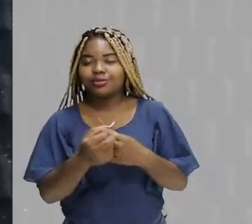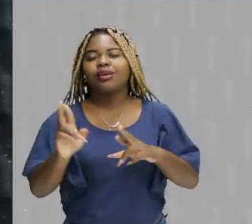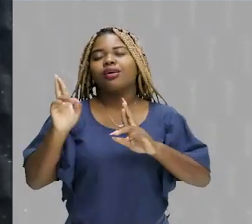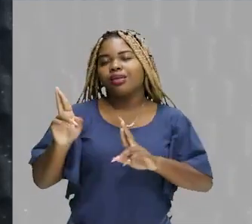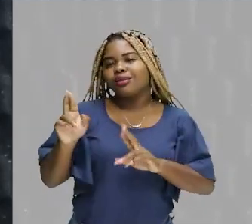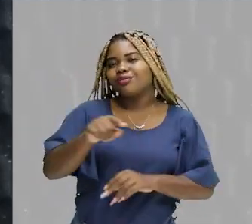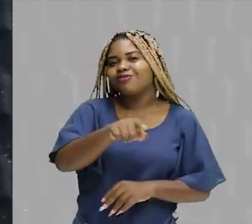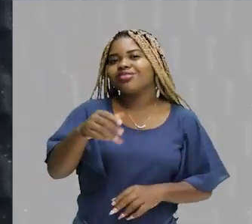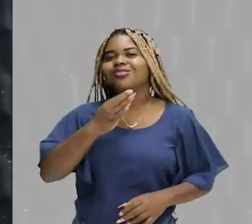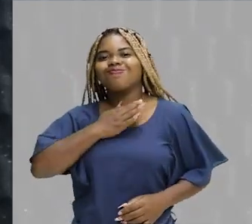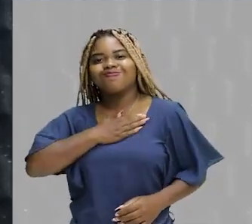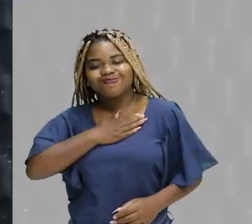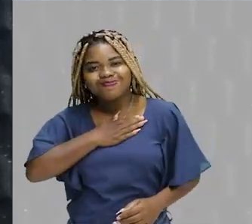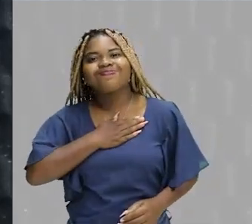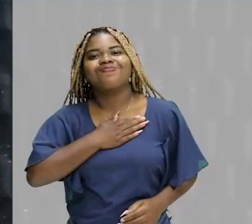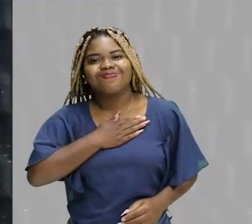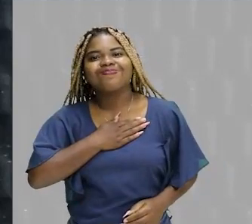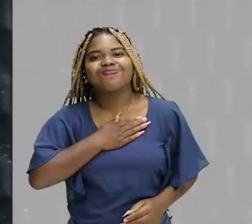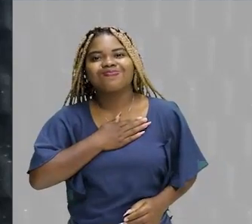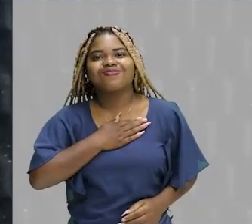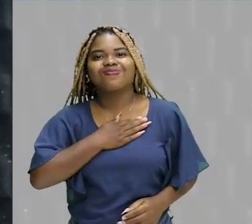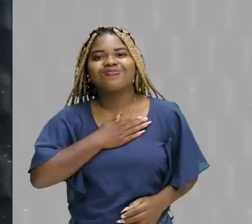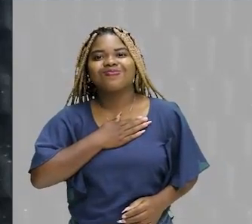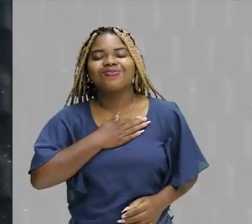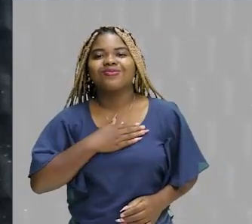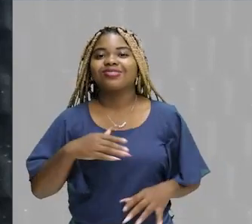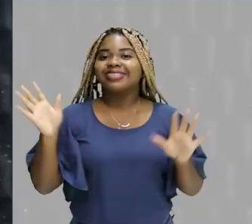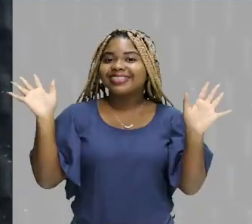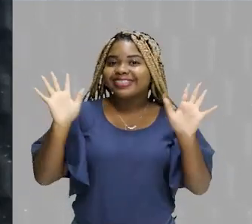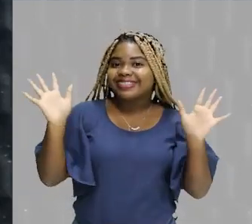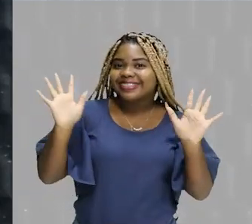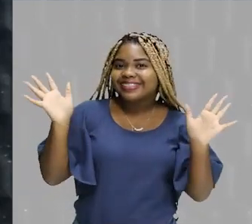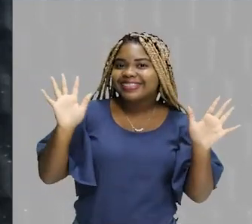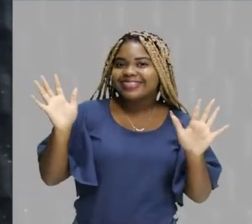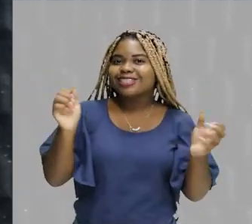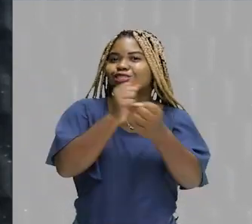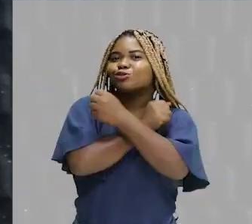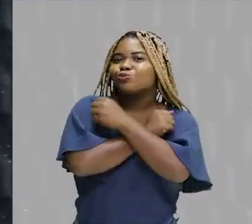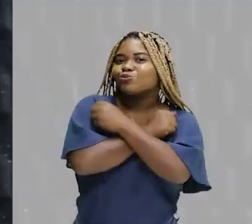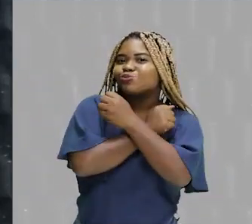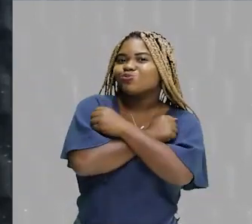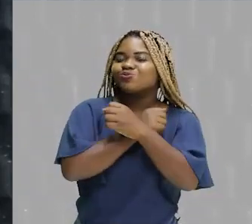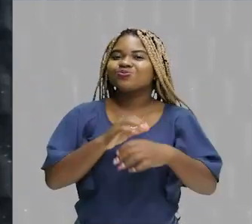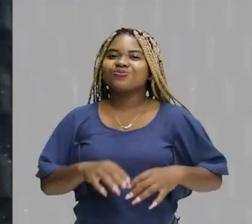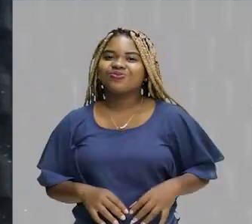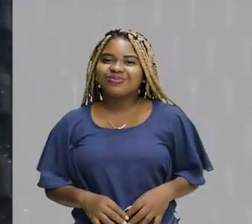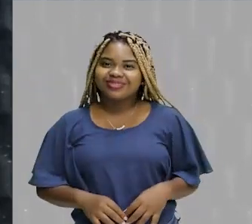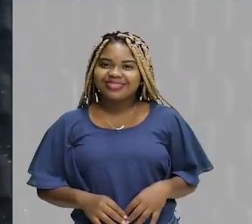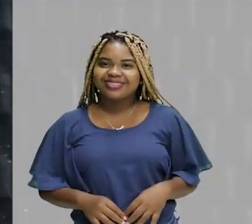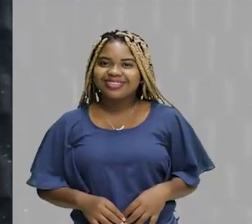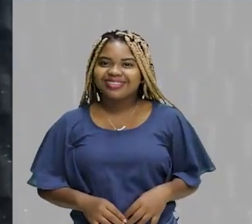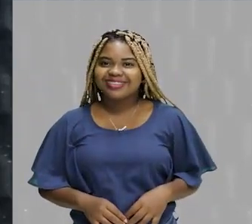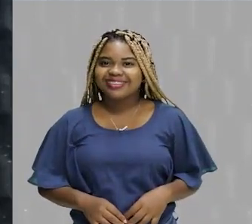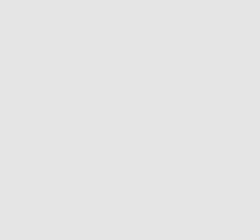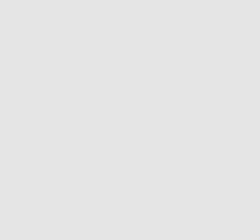que tenham gostado da aula e a gente se vê então numa próxima oportunidade. Um abraço a todos. Valeu. Tchau, tchau.